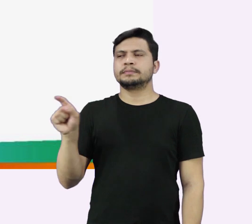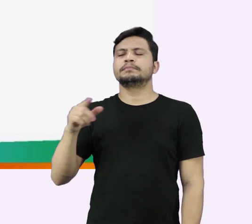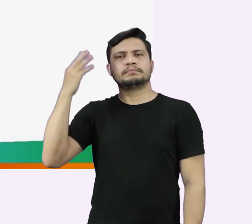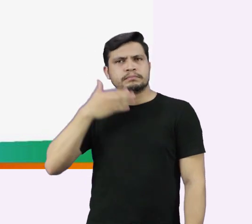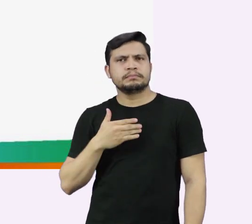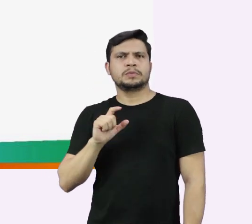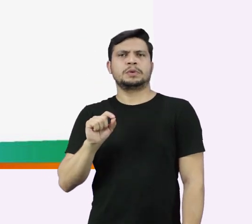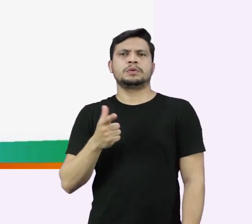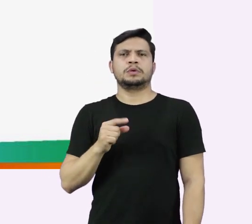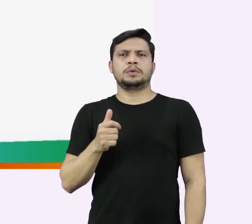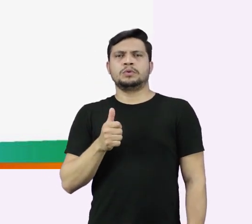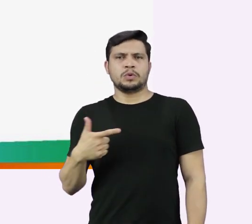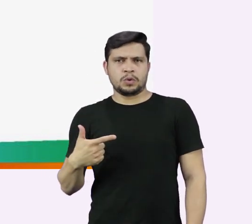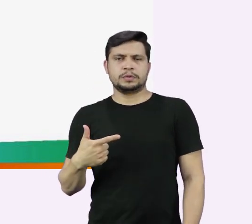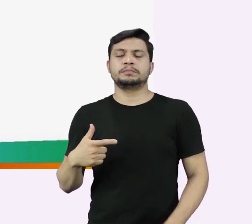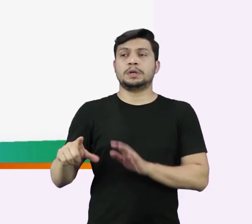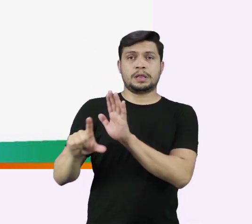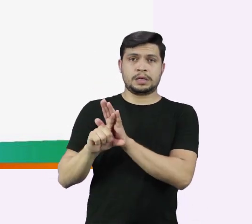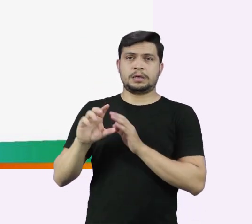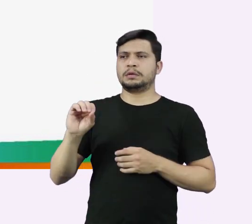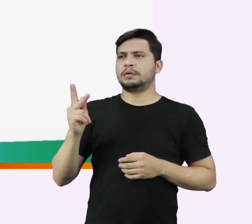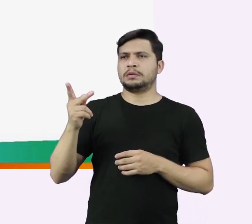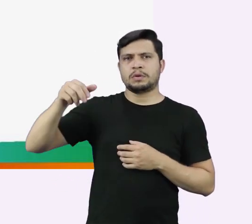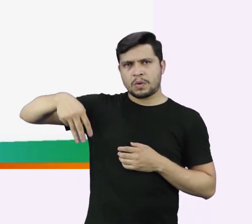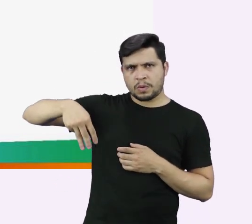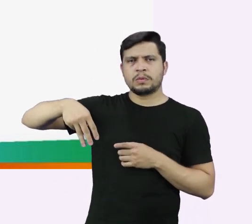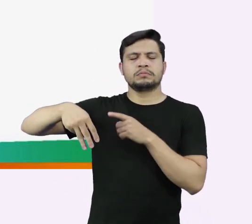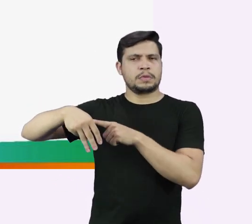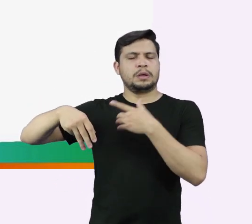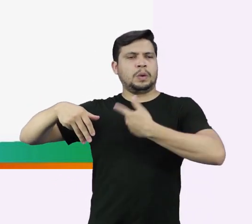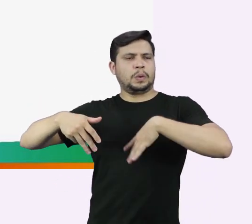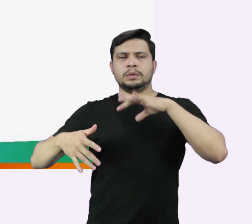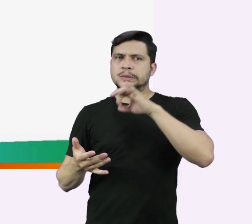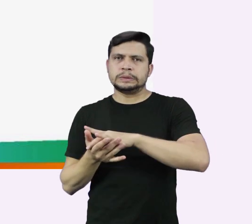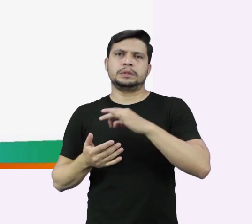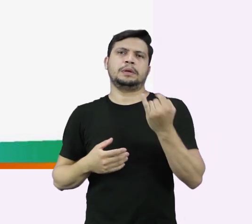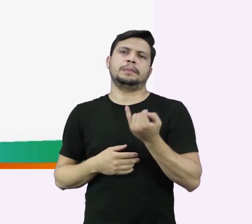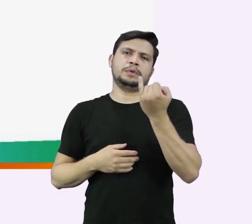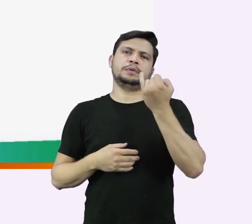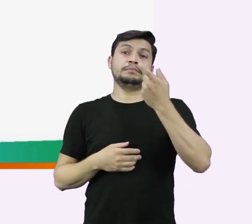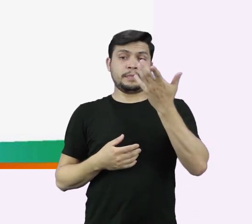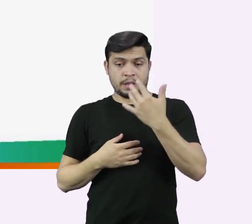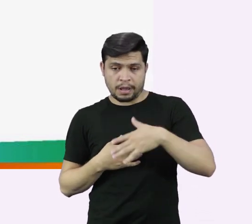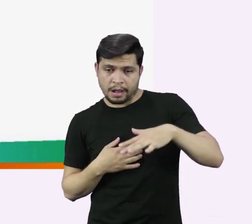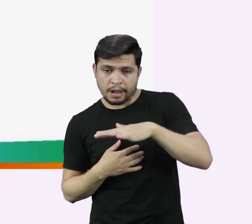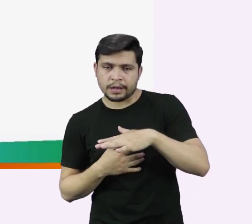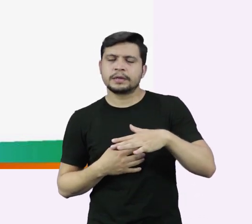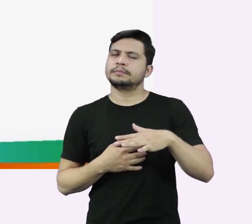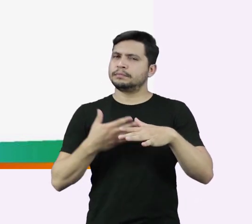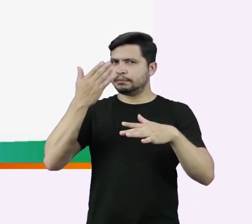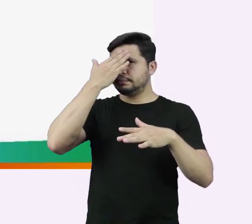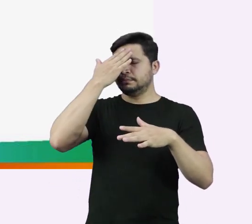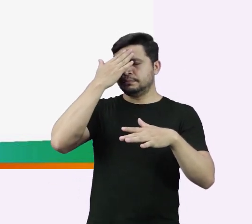válida mesmo para fios finíssimos, cuja área da seção reta compreende alguns poucos átomos. A tabela apresenta as